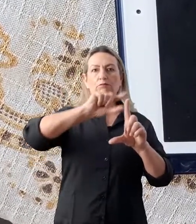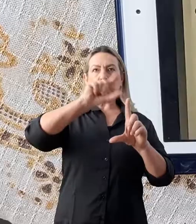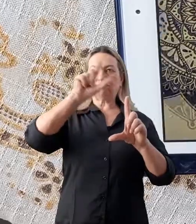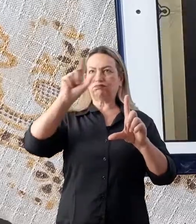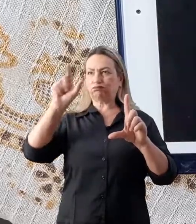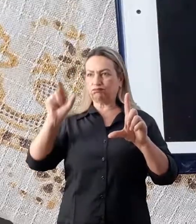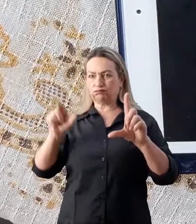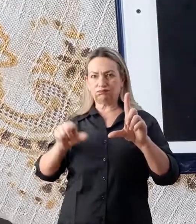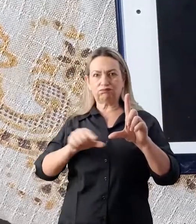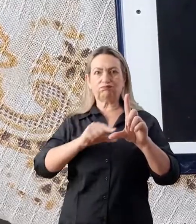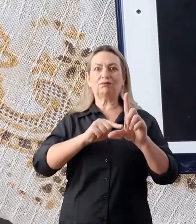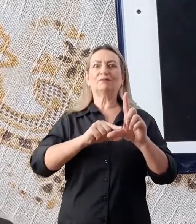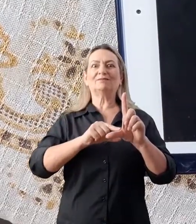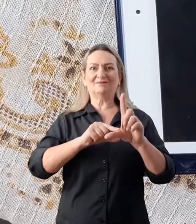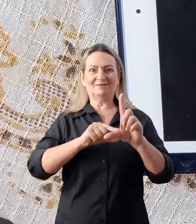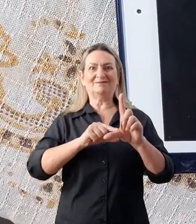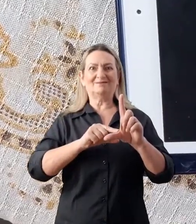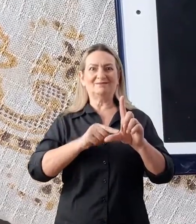redor.